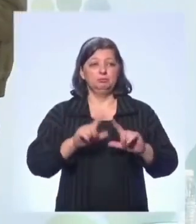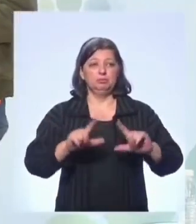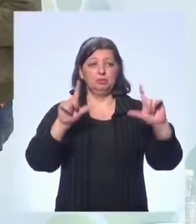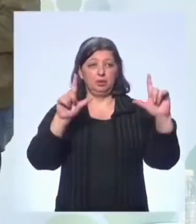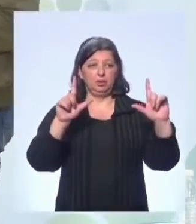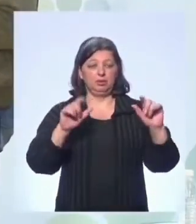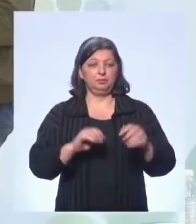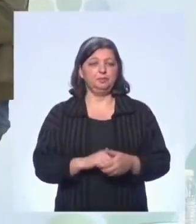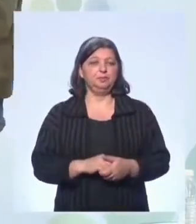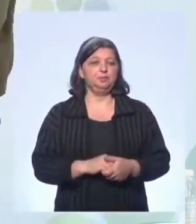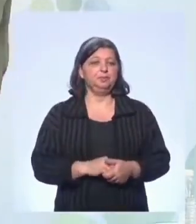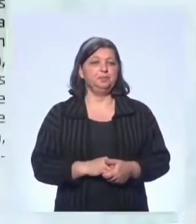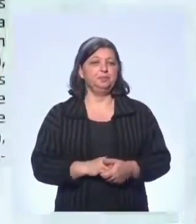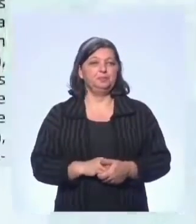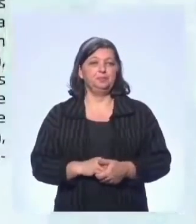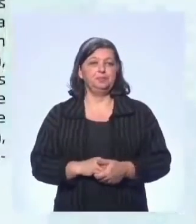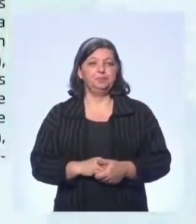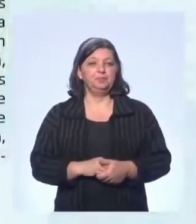tela.